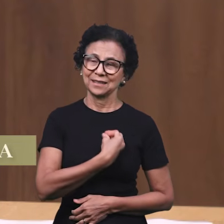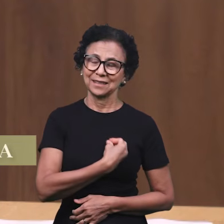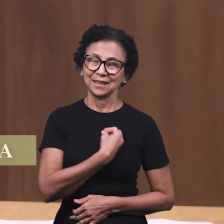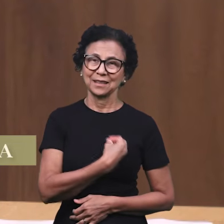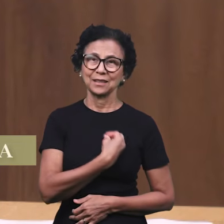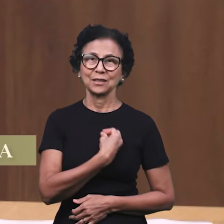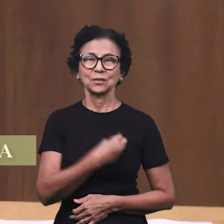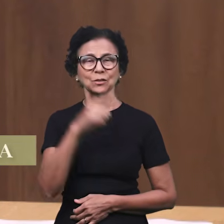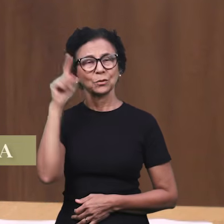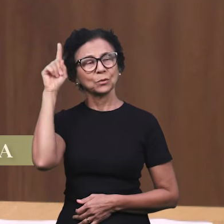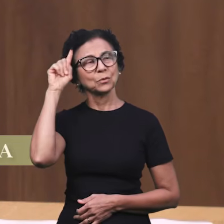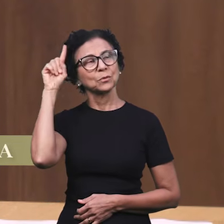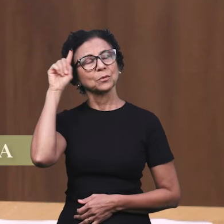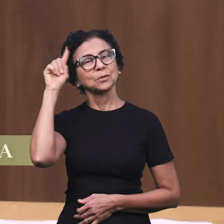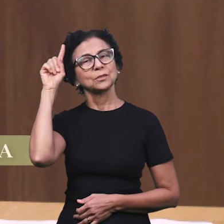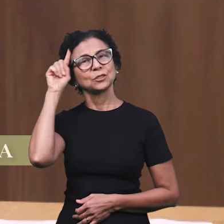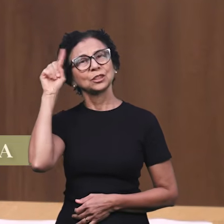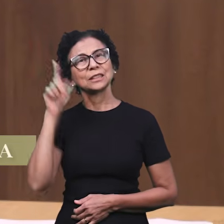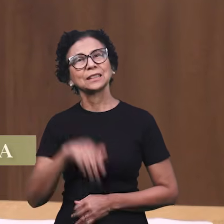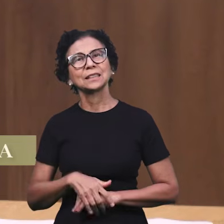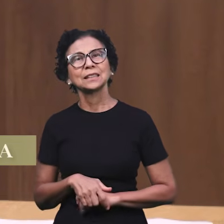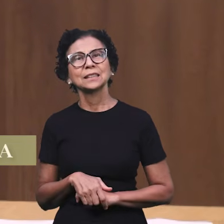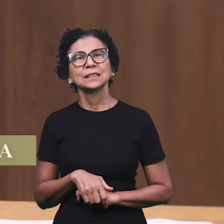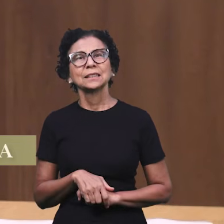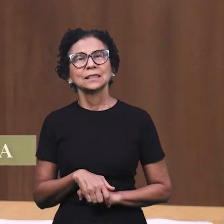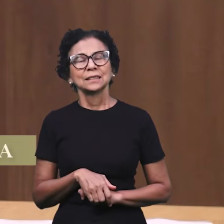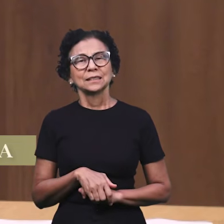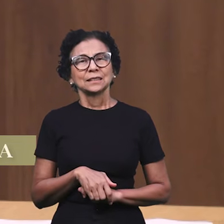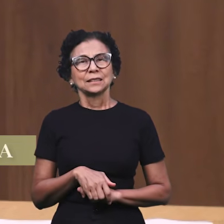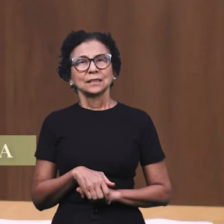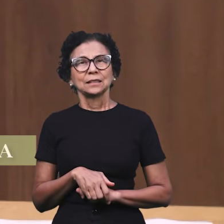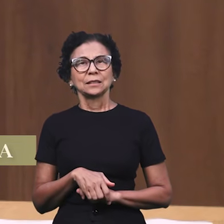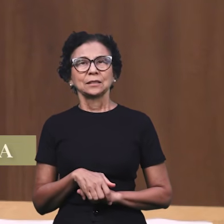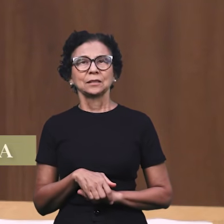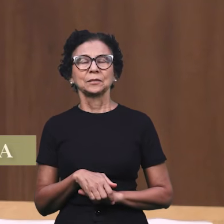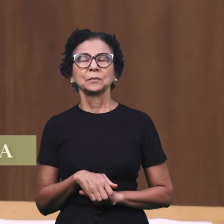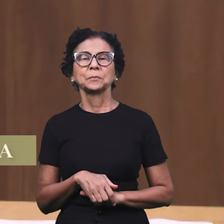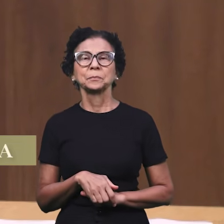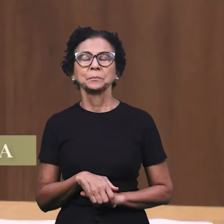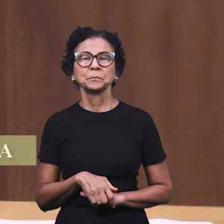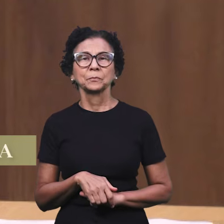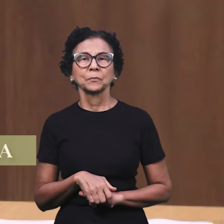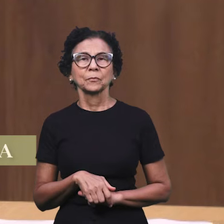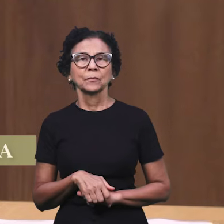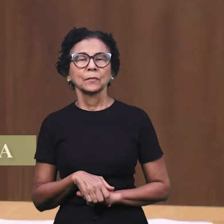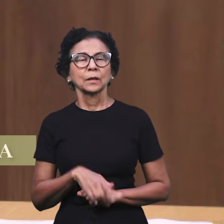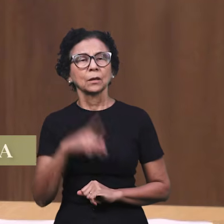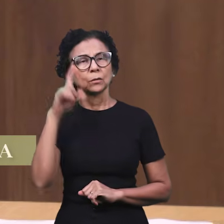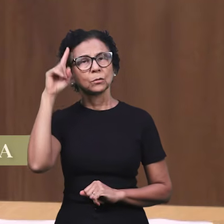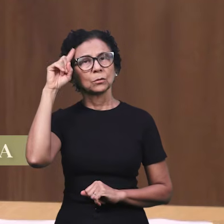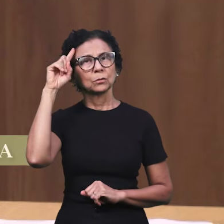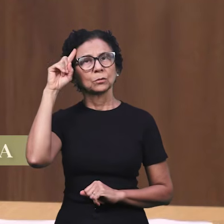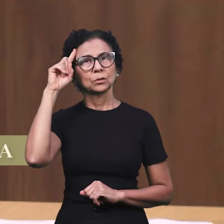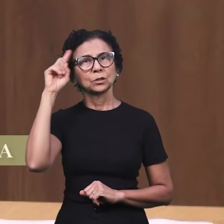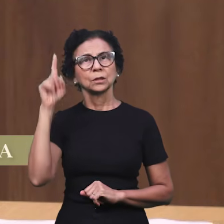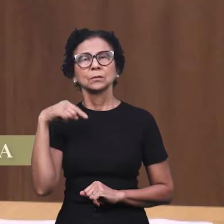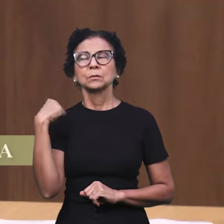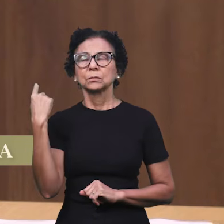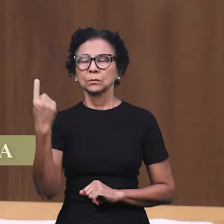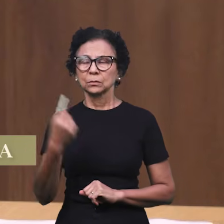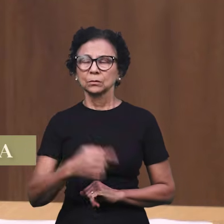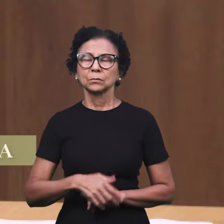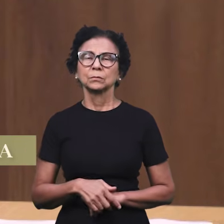dia. É esse o dia da serva, é o dia. Todos os dias nós vamos fazer a mesma